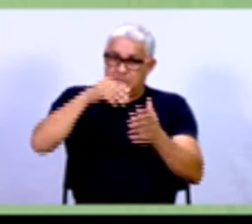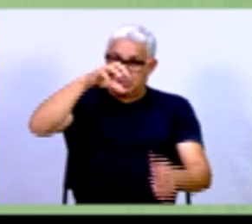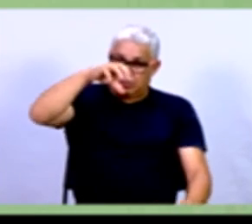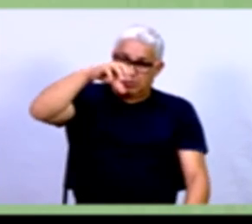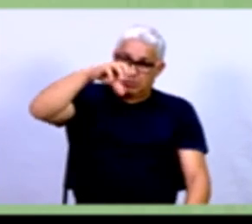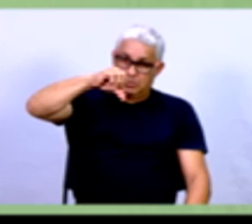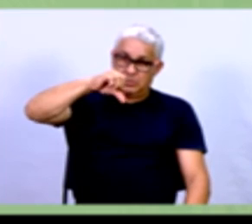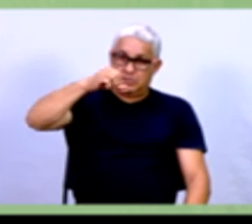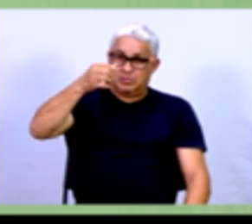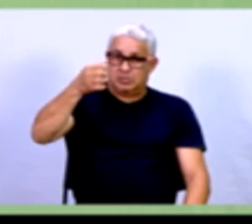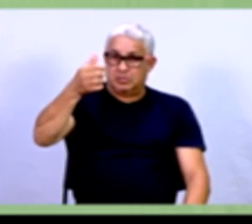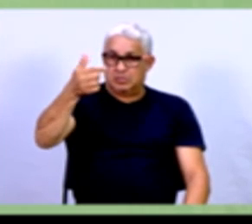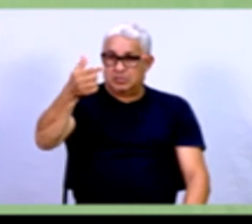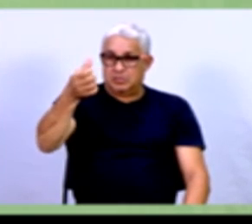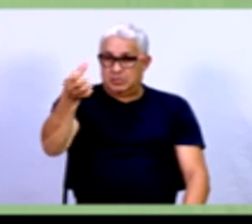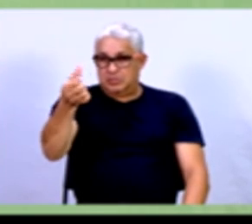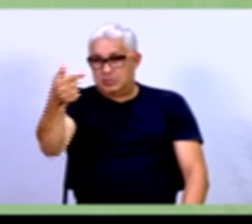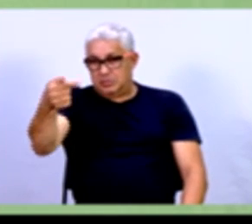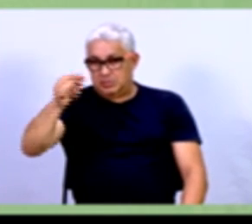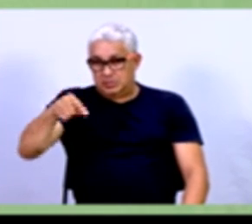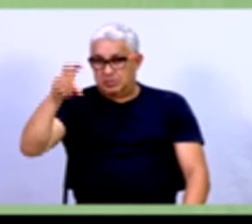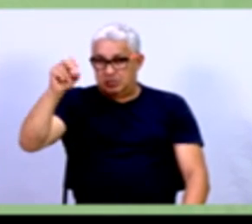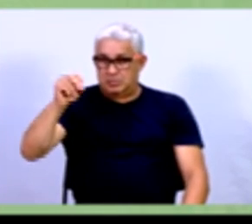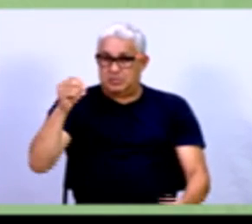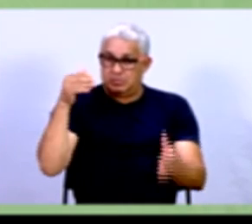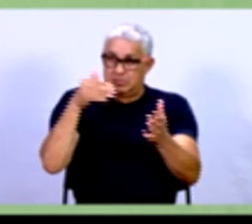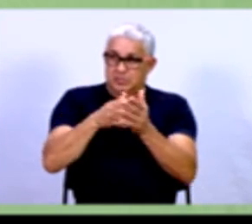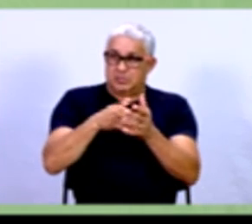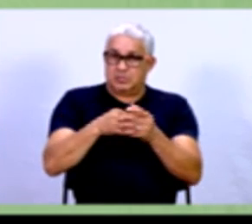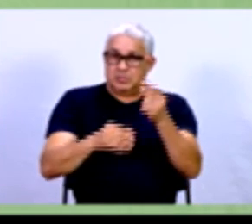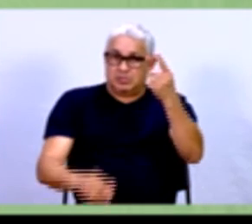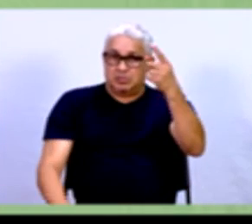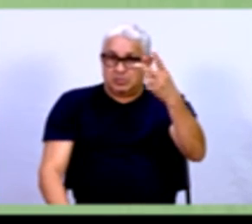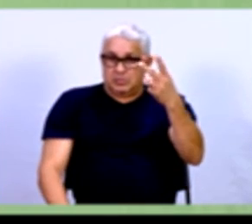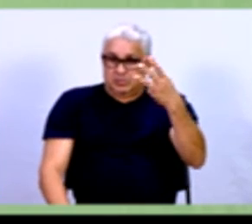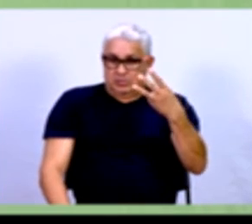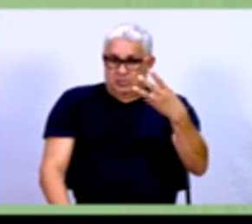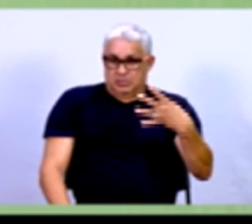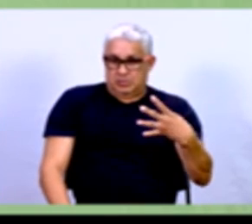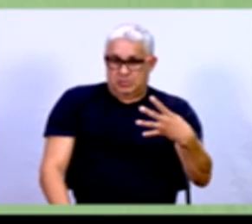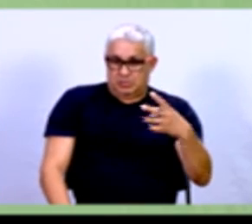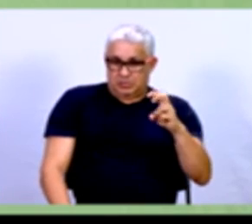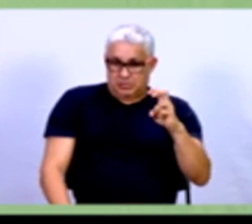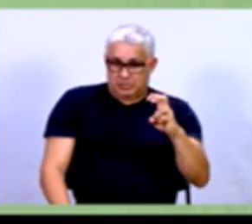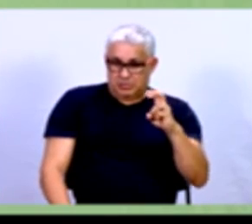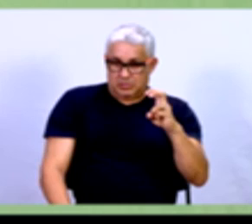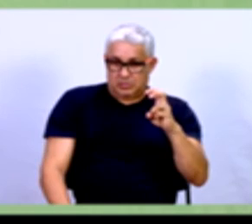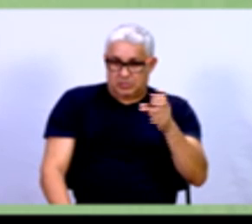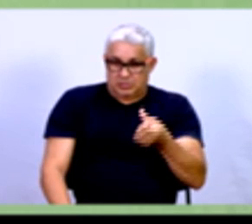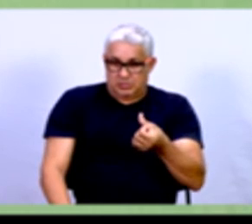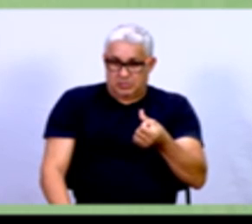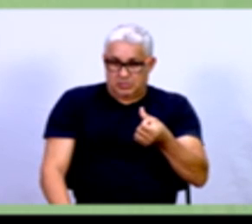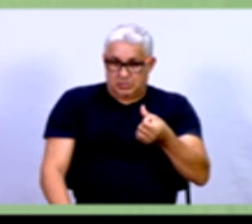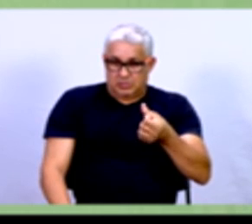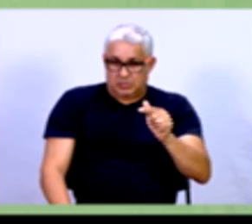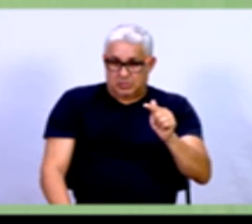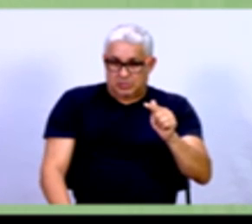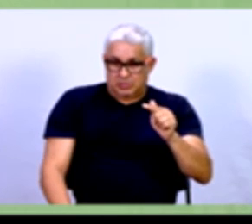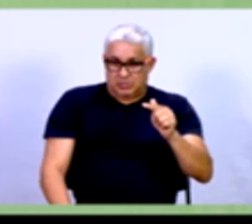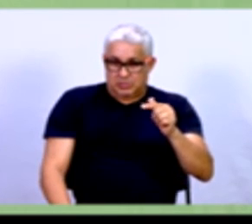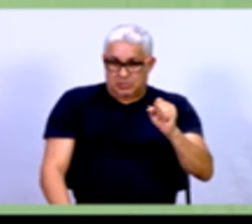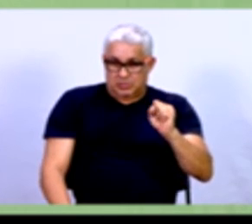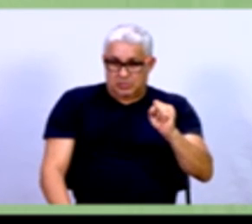967,50. 967,50 vai vir até aqui. Então, a gente tem 1, 2, 3, 4, 5, 6,